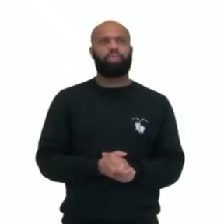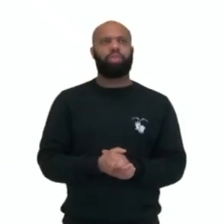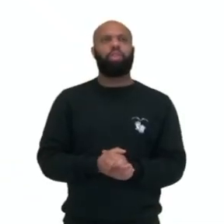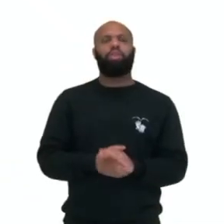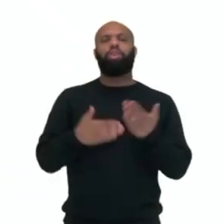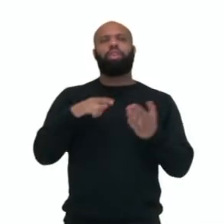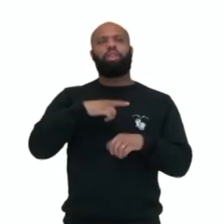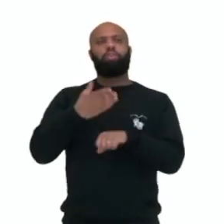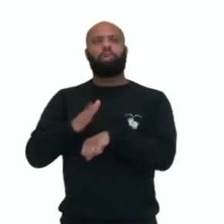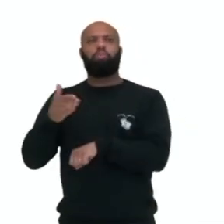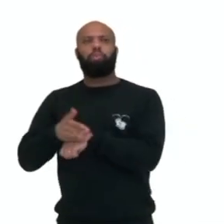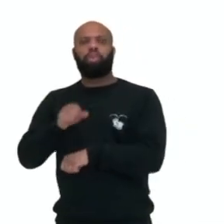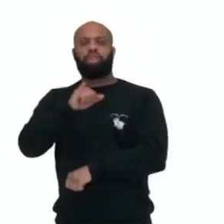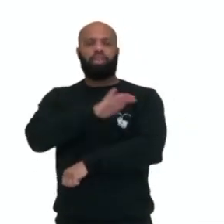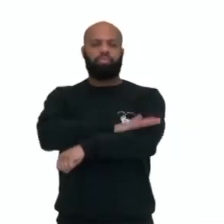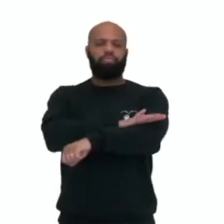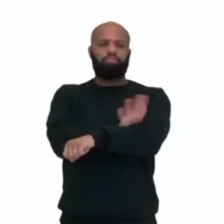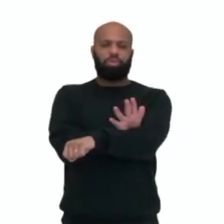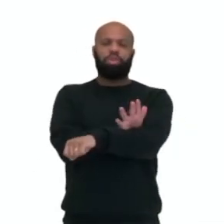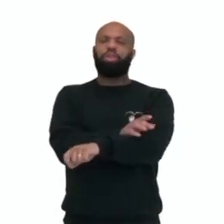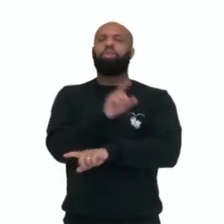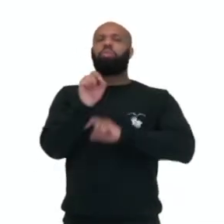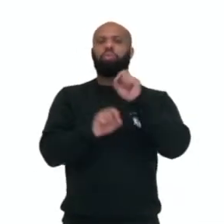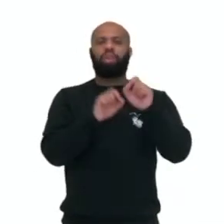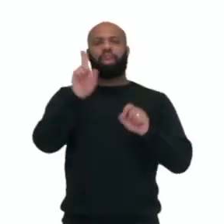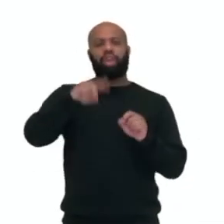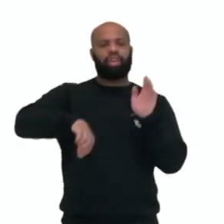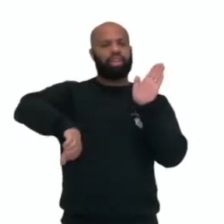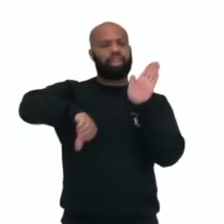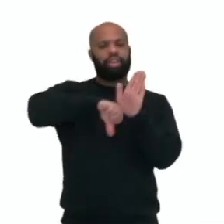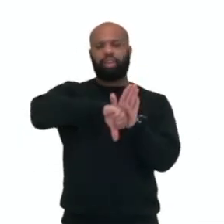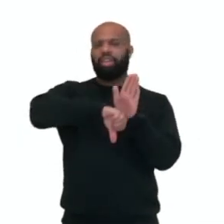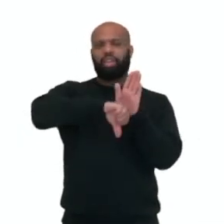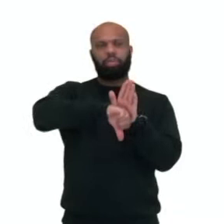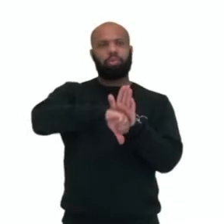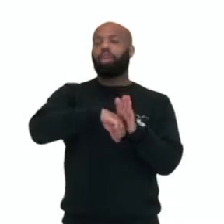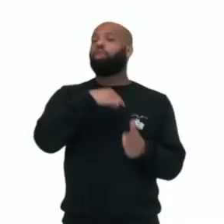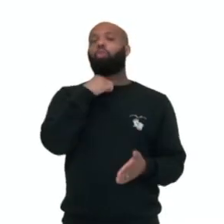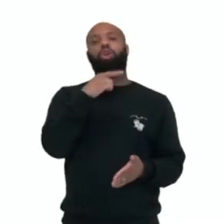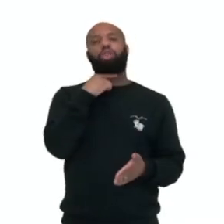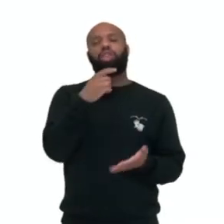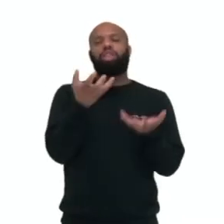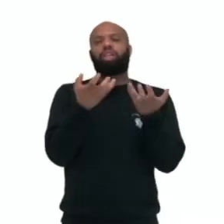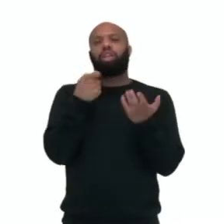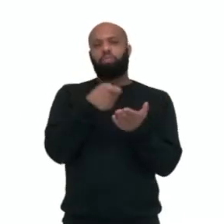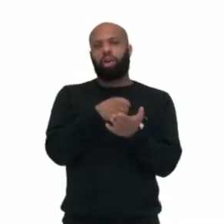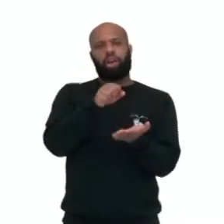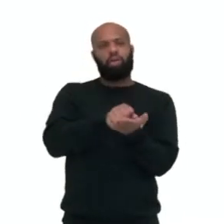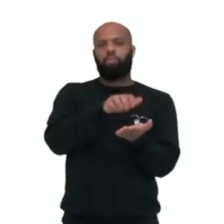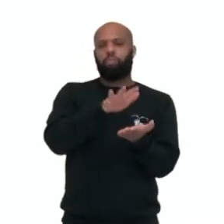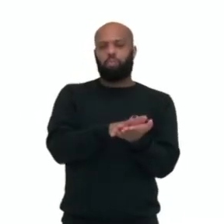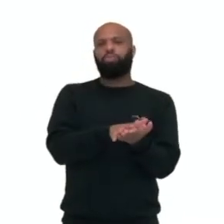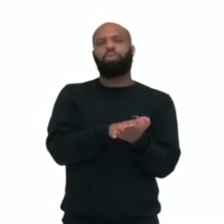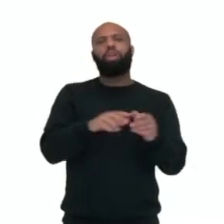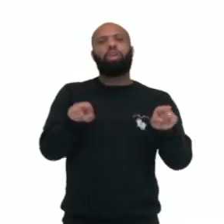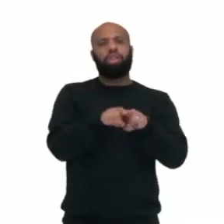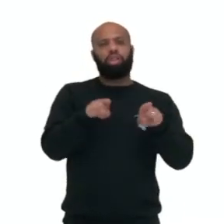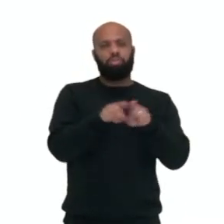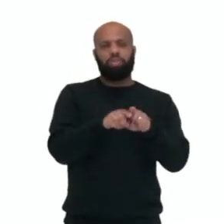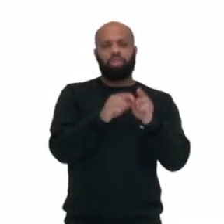A prática do racismo constitui crime inafiançável e